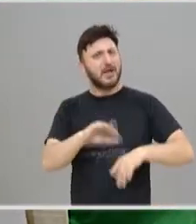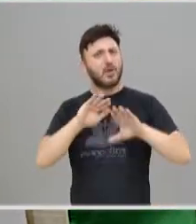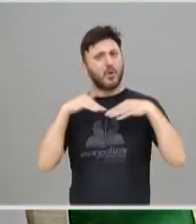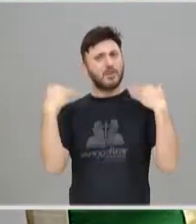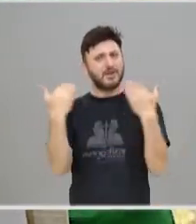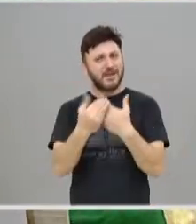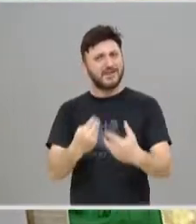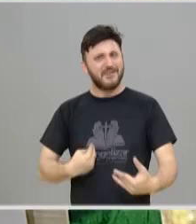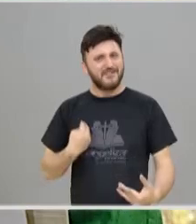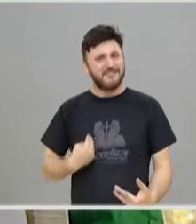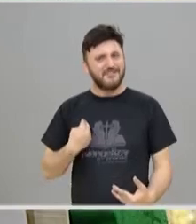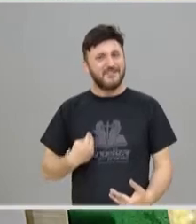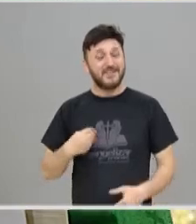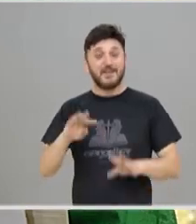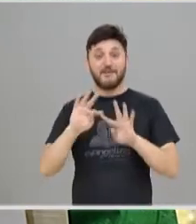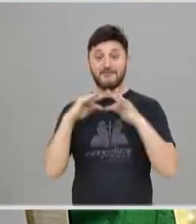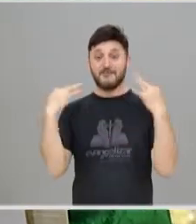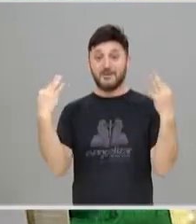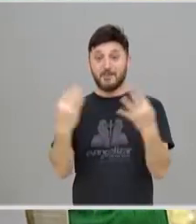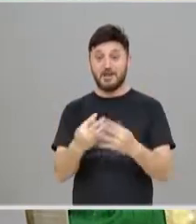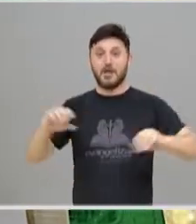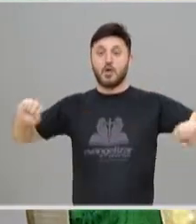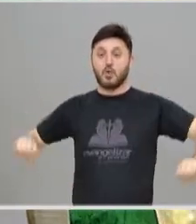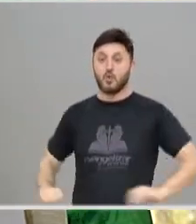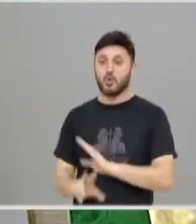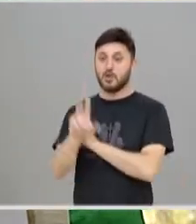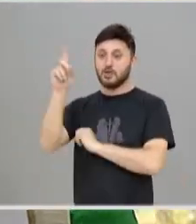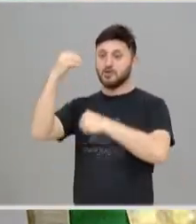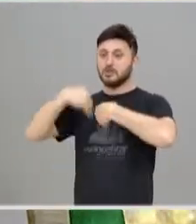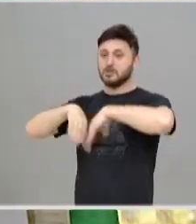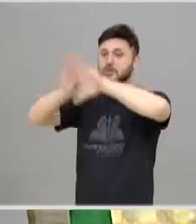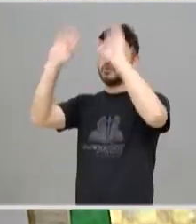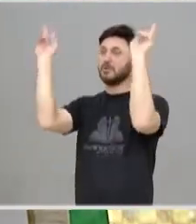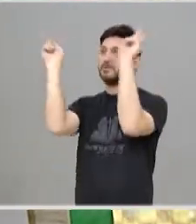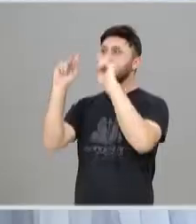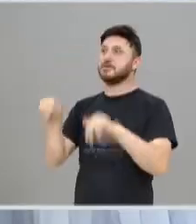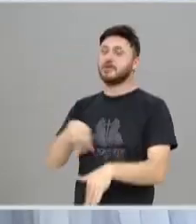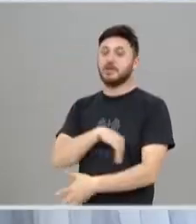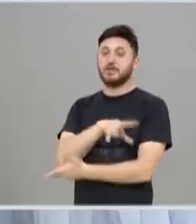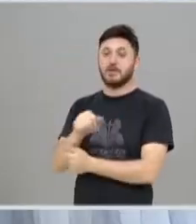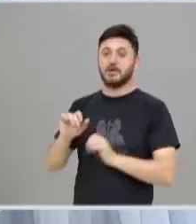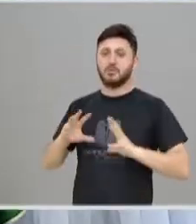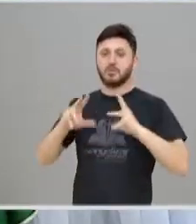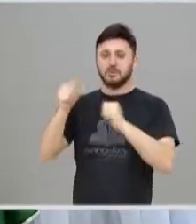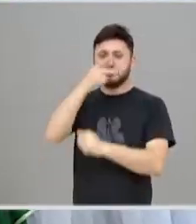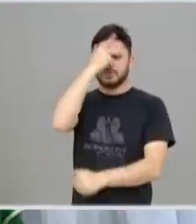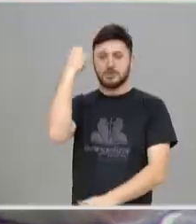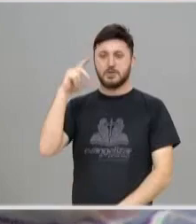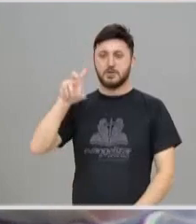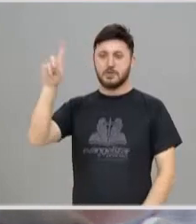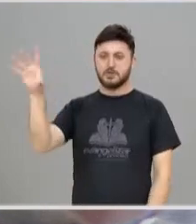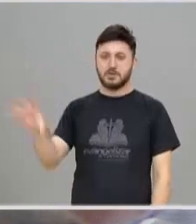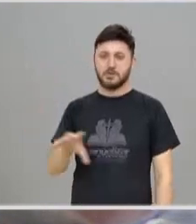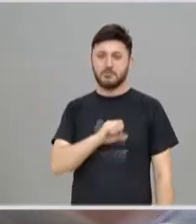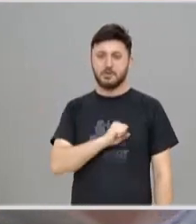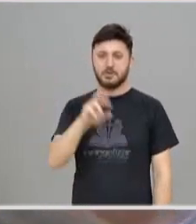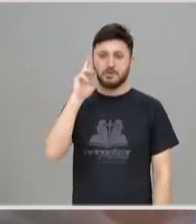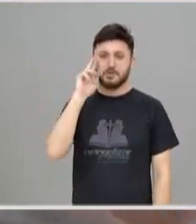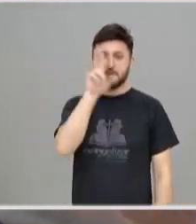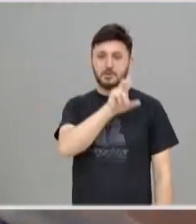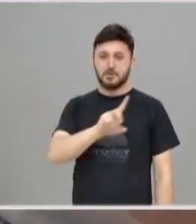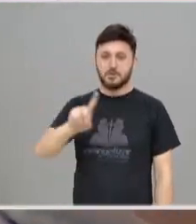comunidade e na vida da família. Glória a Deus nas alturas. E paz na terra aos homens por Ele